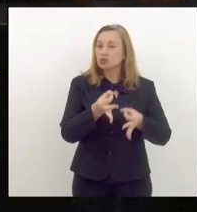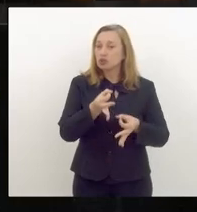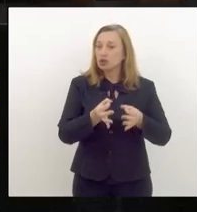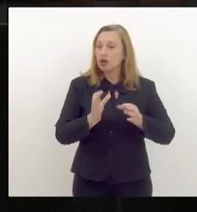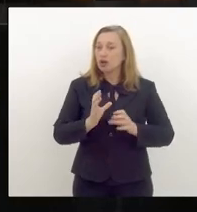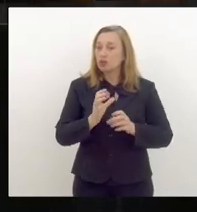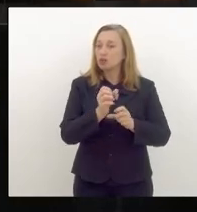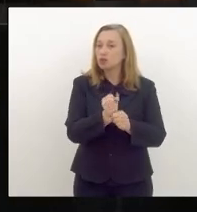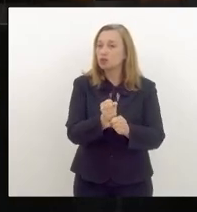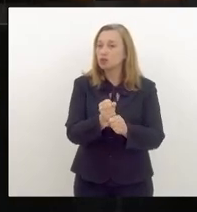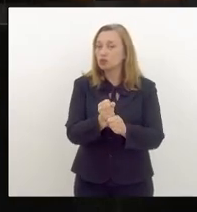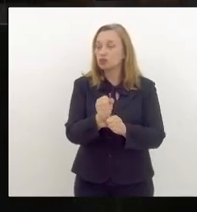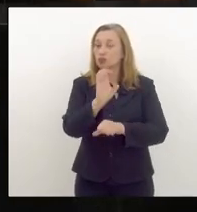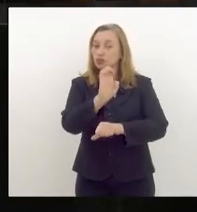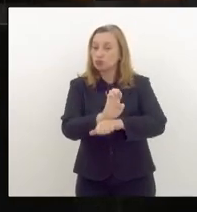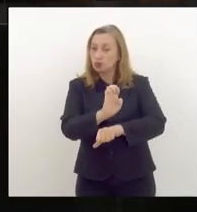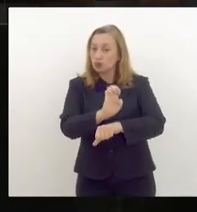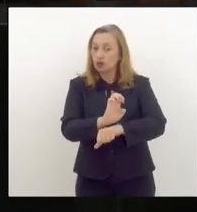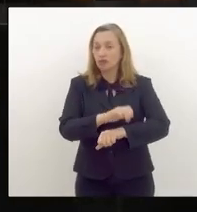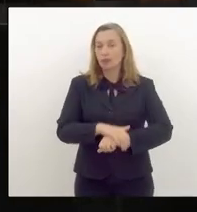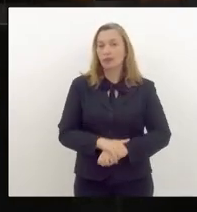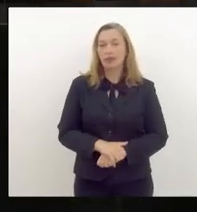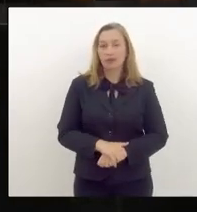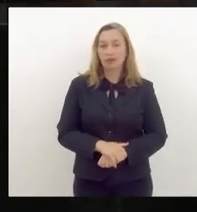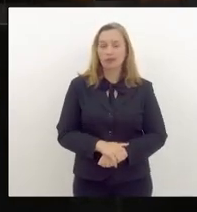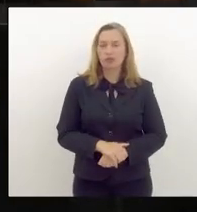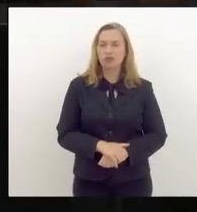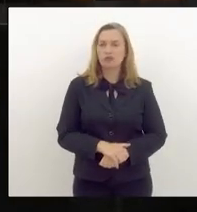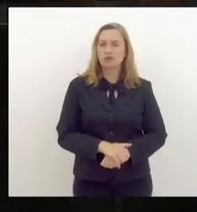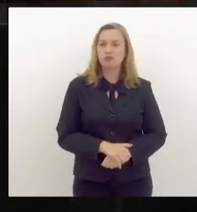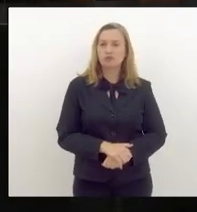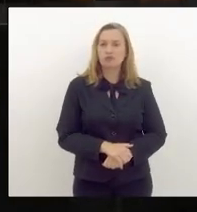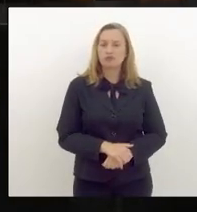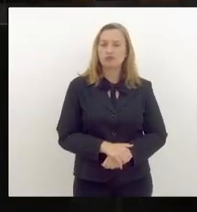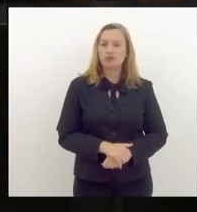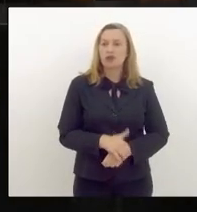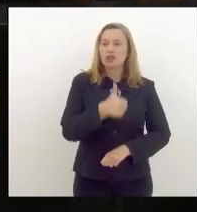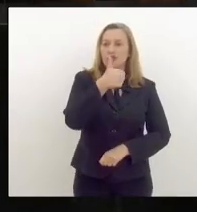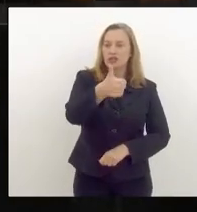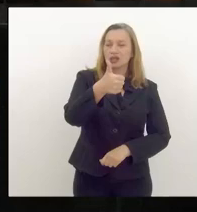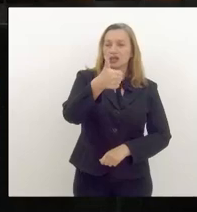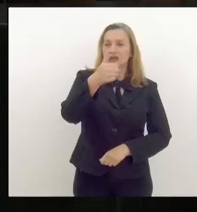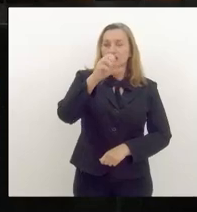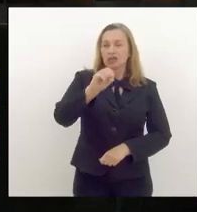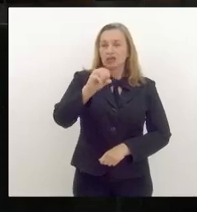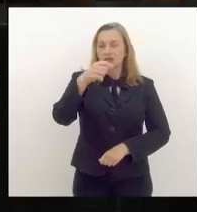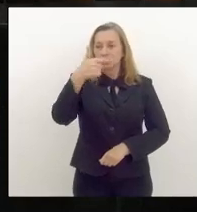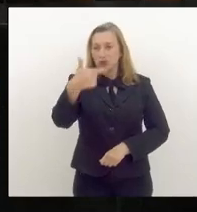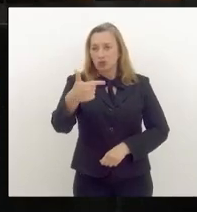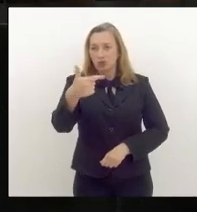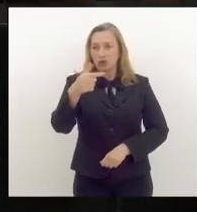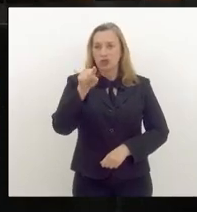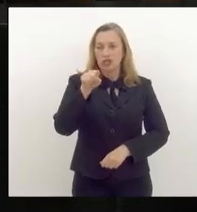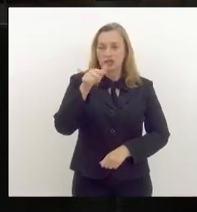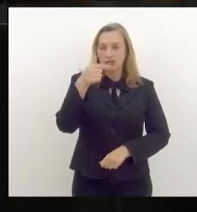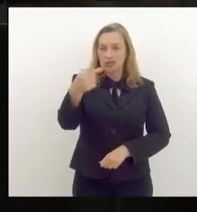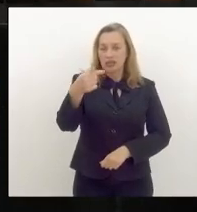do Estado e no processo 102.7